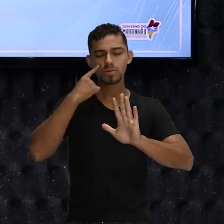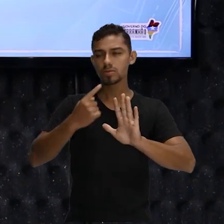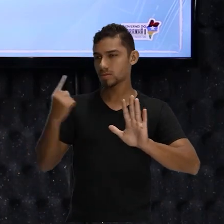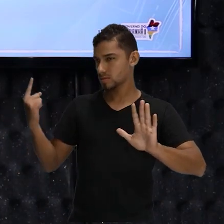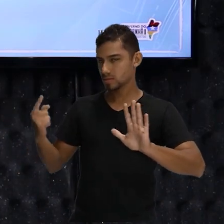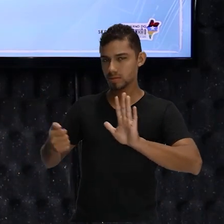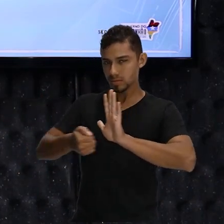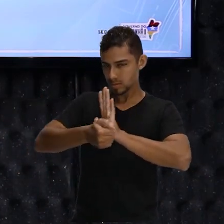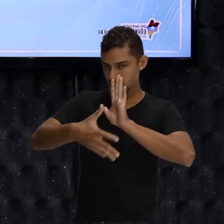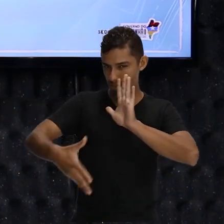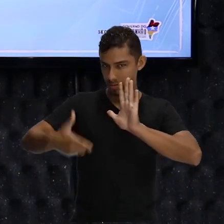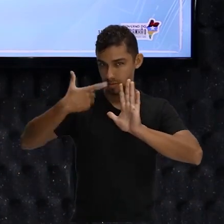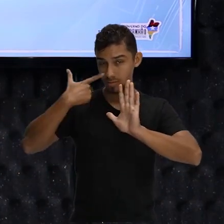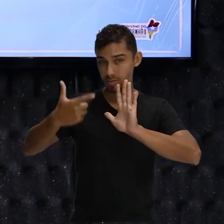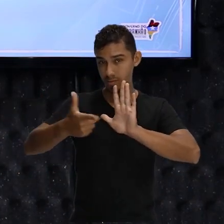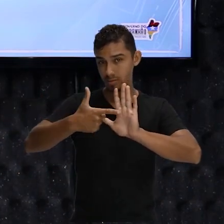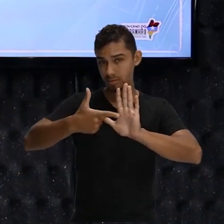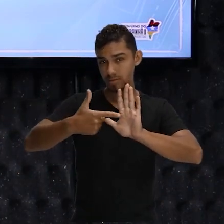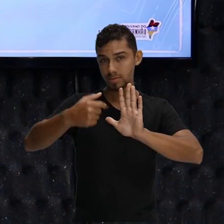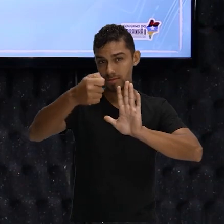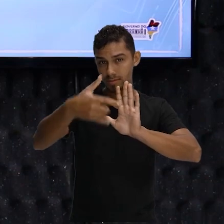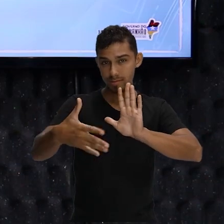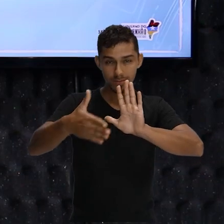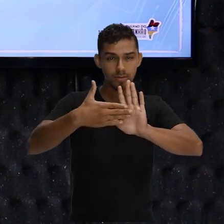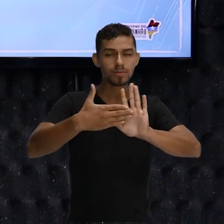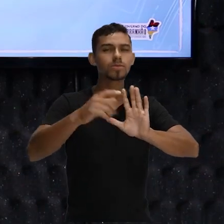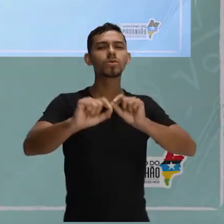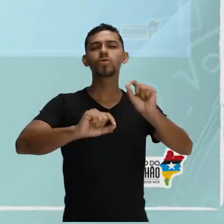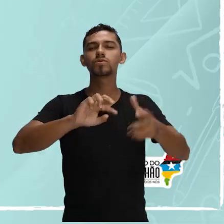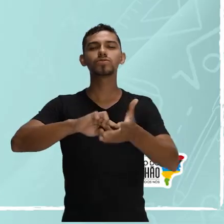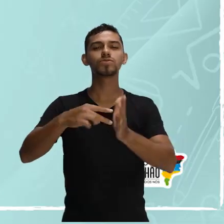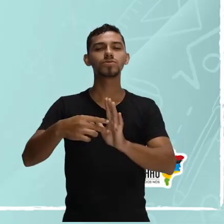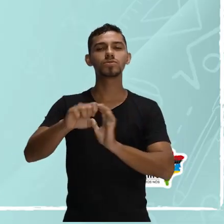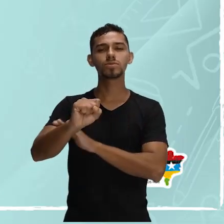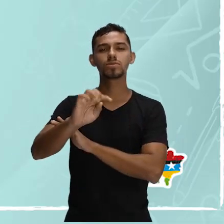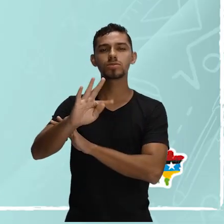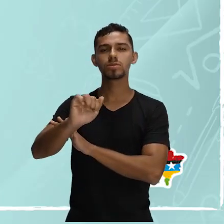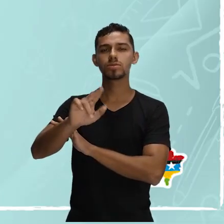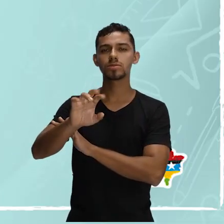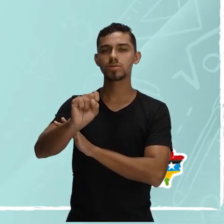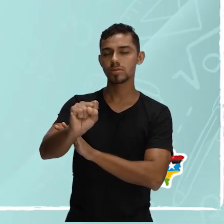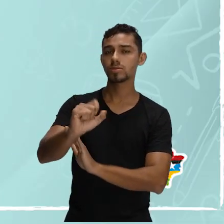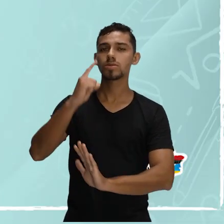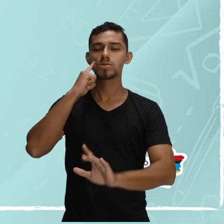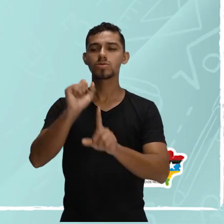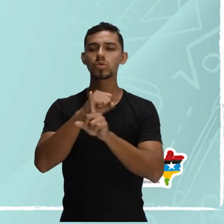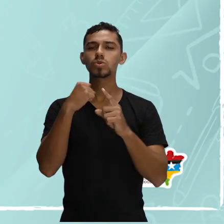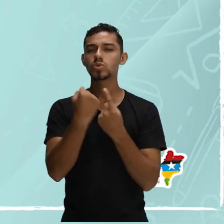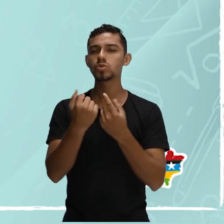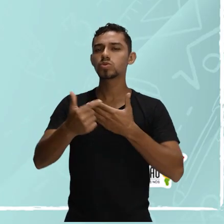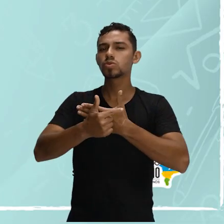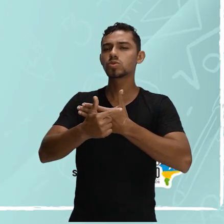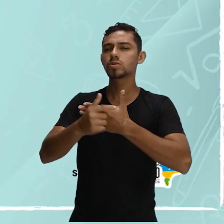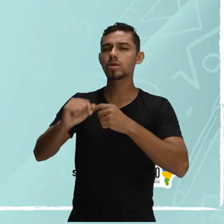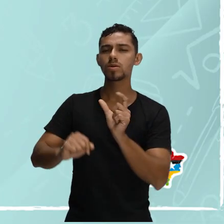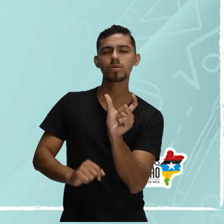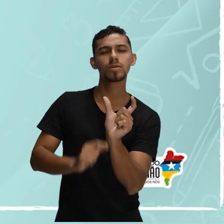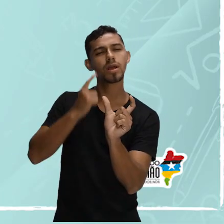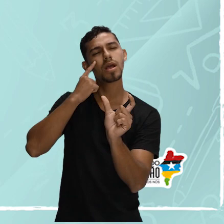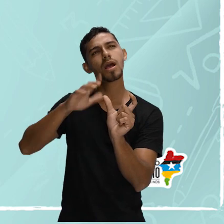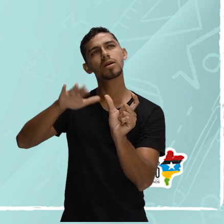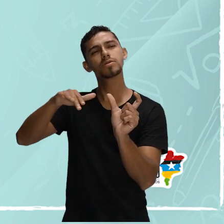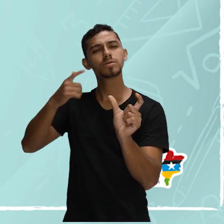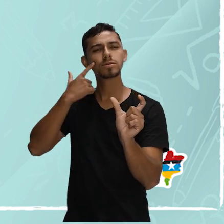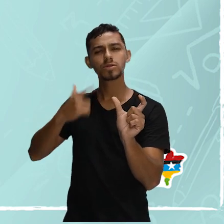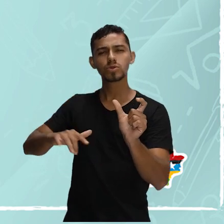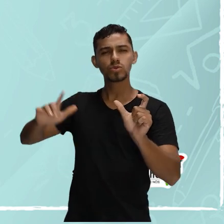Então acompanhe aí comigo, a gente vai falar agora sobre o que é status social. Status social é uma palavra que a gente ouve muito